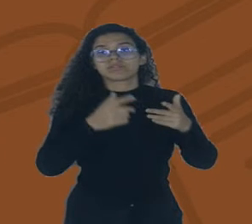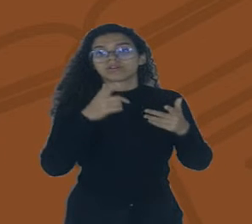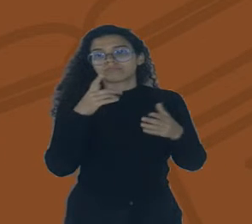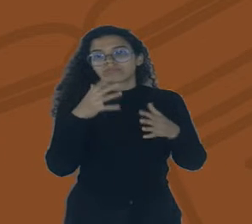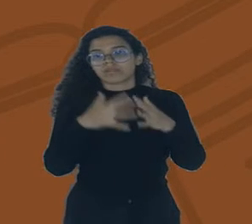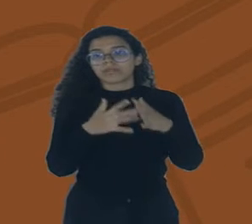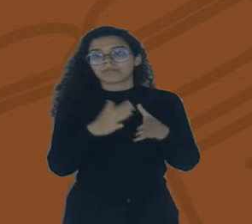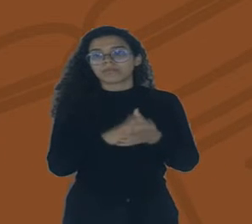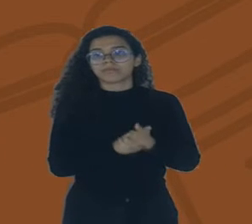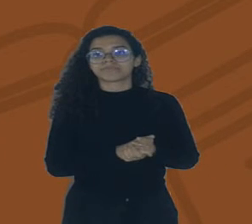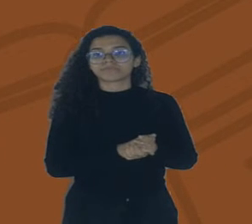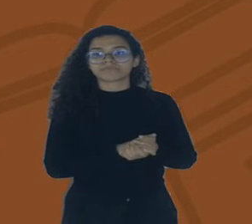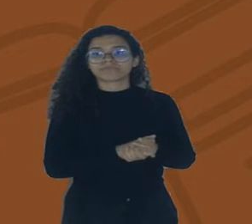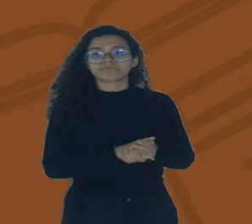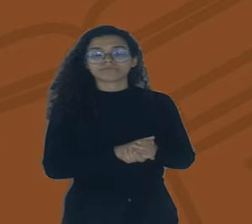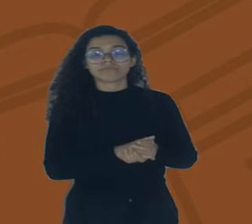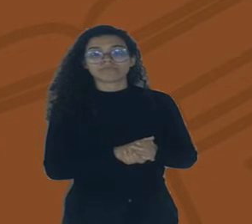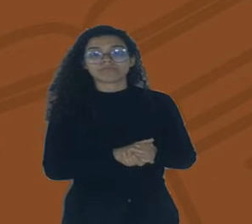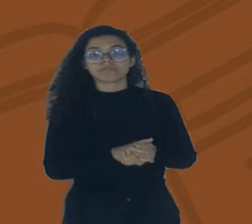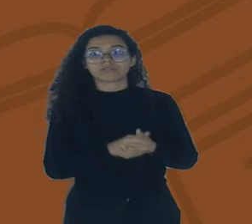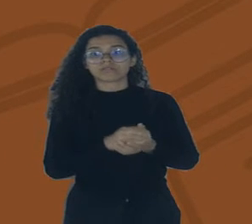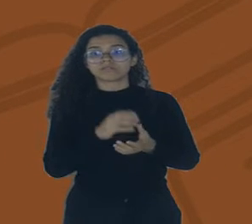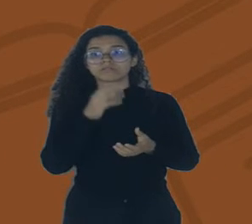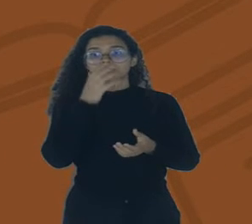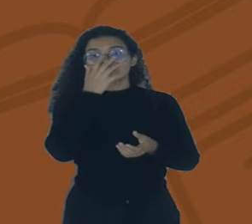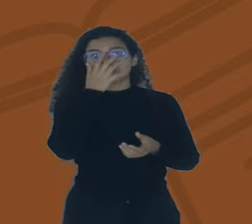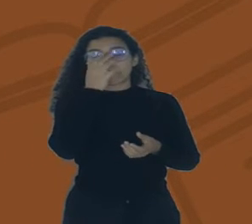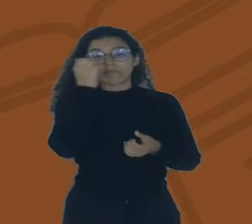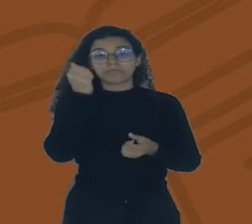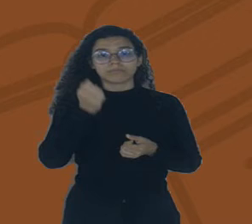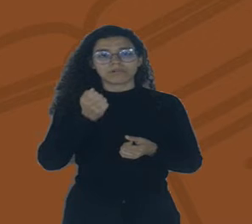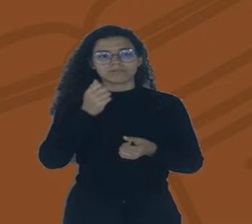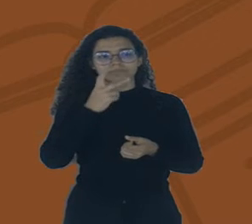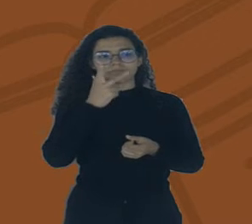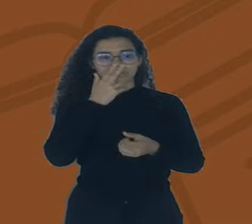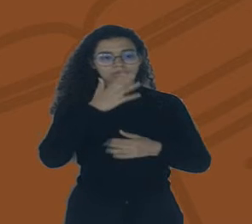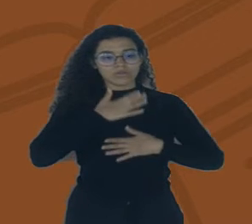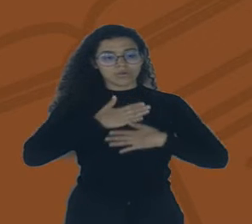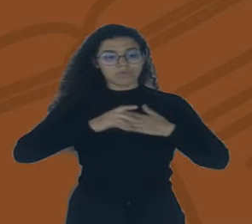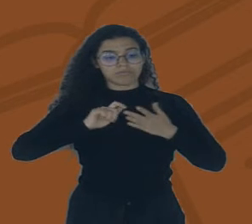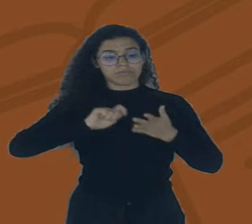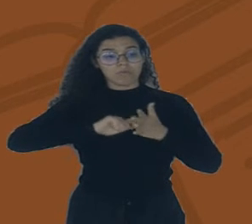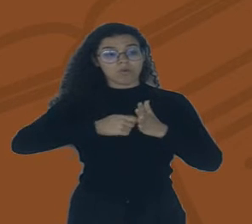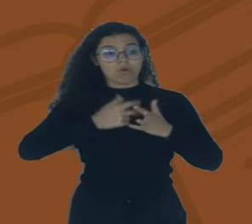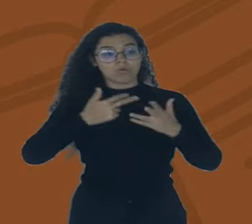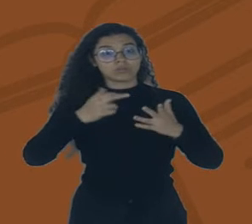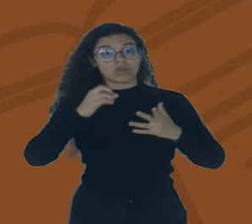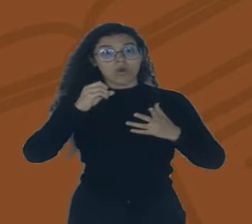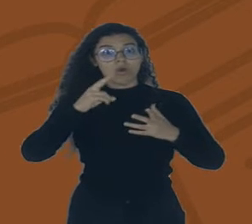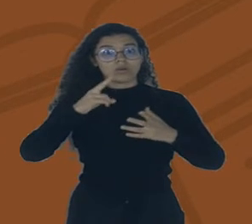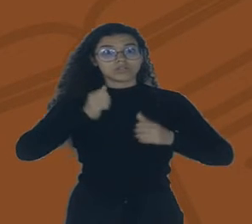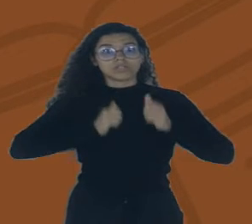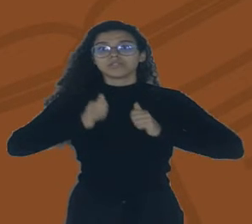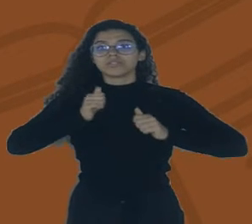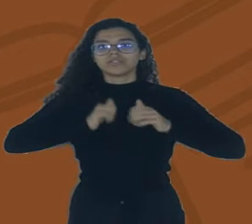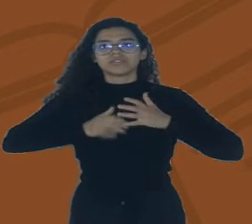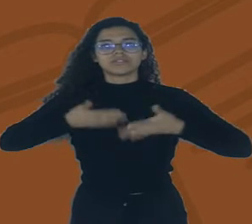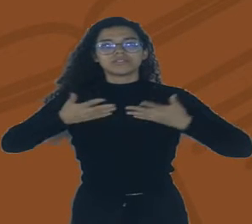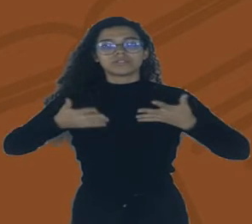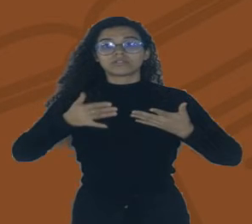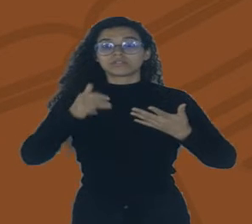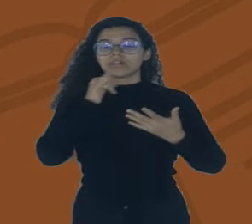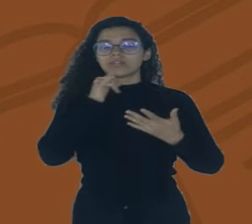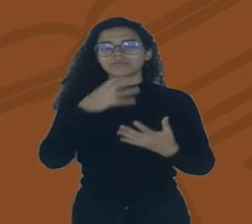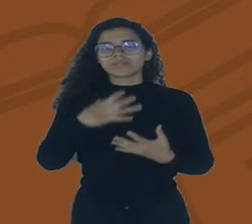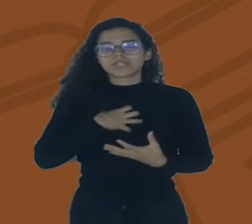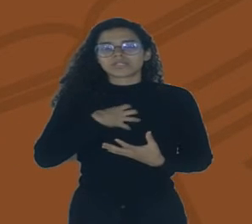disso, pode trazer aí uma resposta inibitória ou excitatória, assim como, às vezes, sensação de